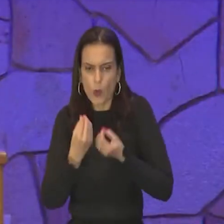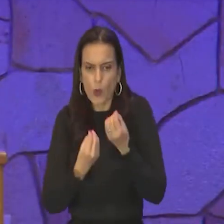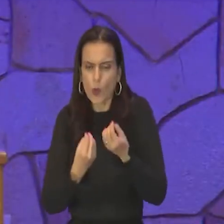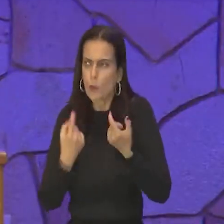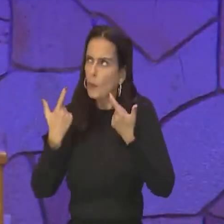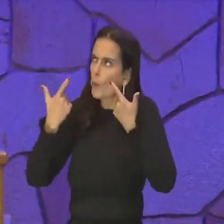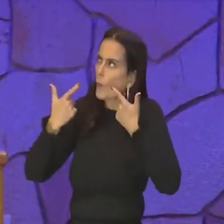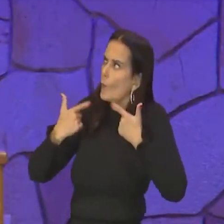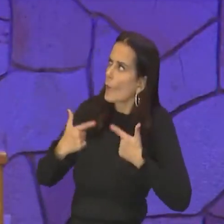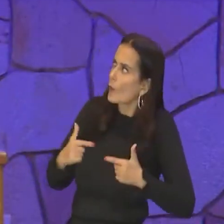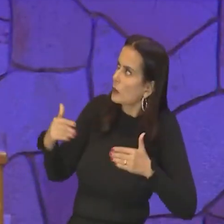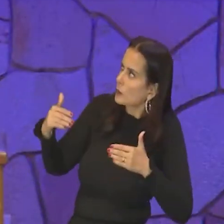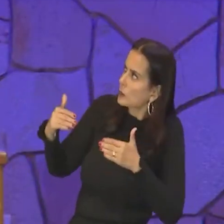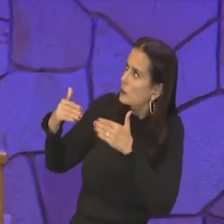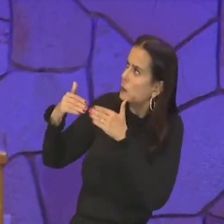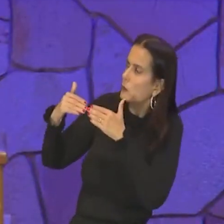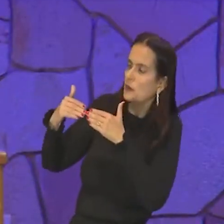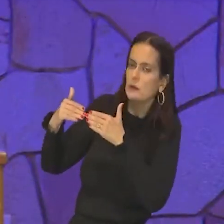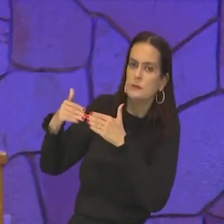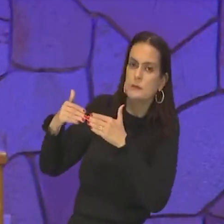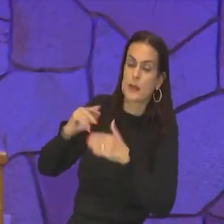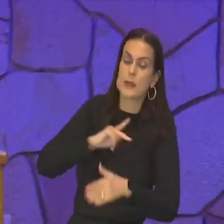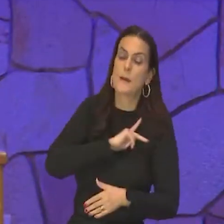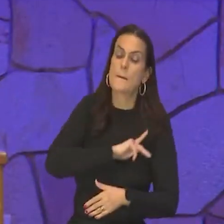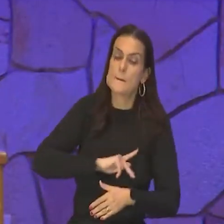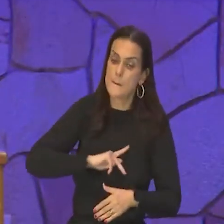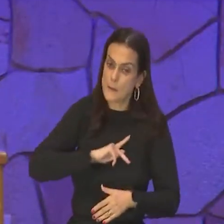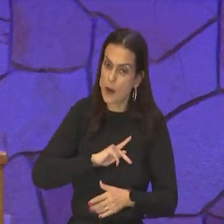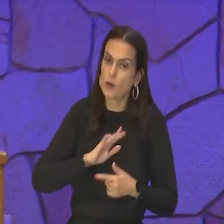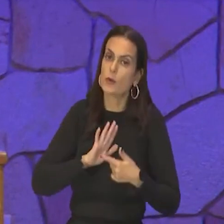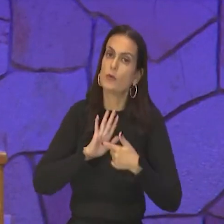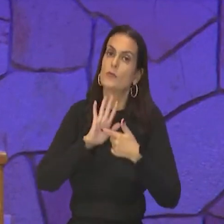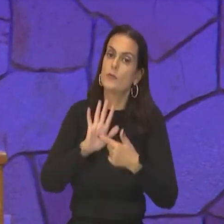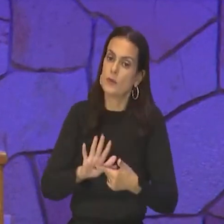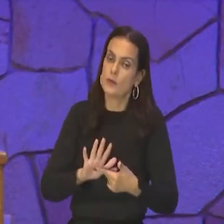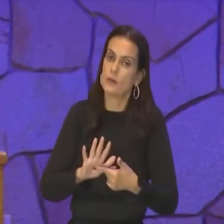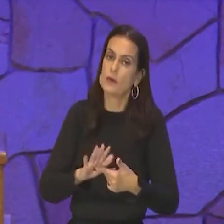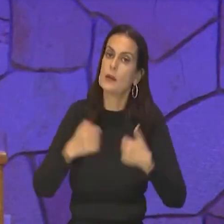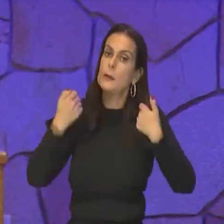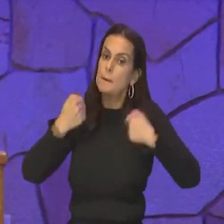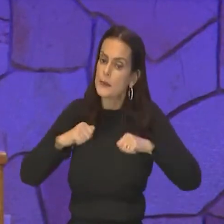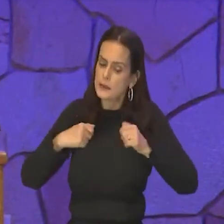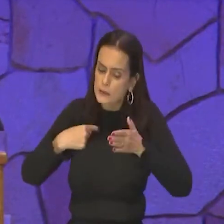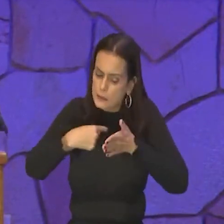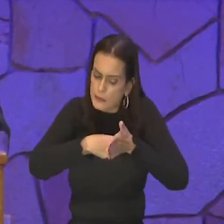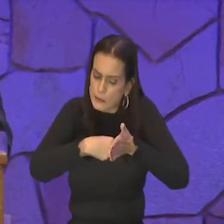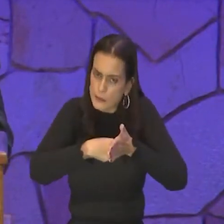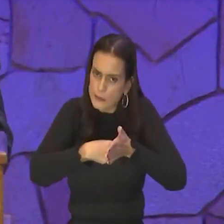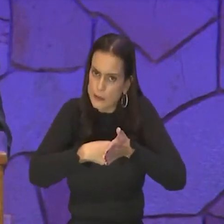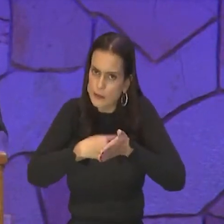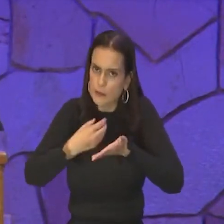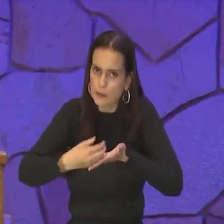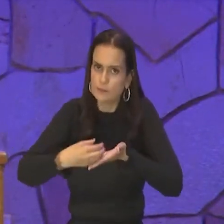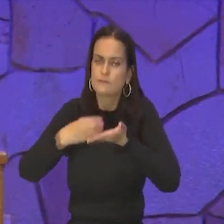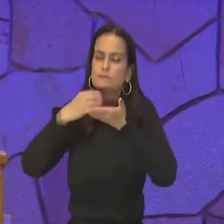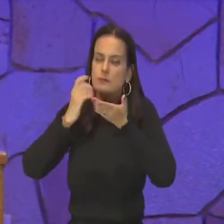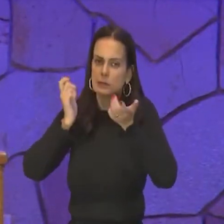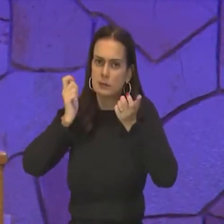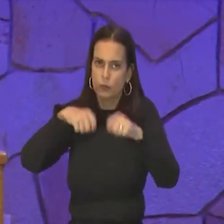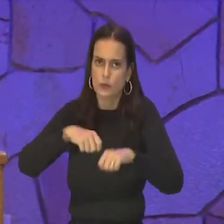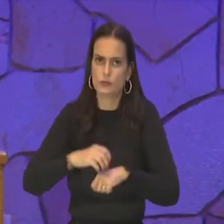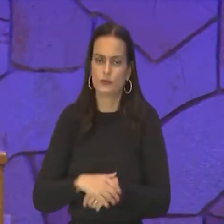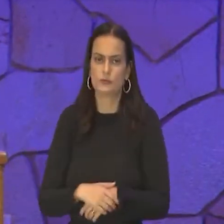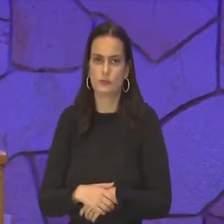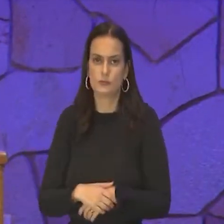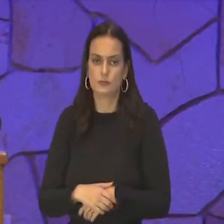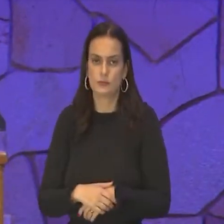apresento diante deste momento. E Paulo então diz: examine-se, pois, e beba do